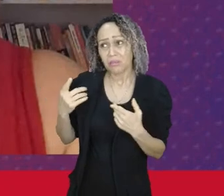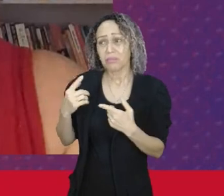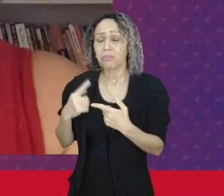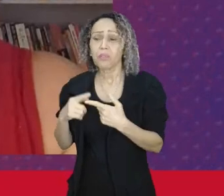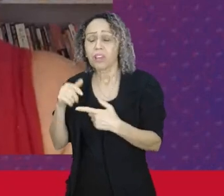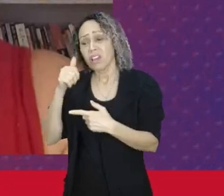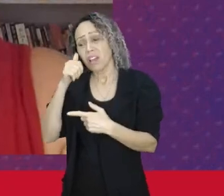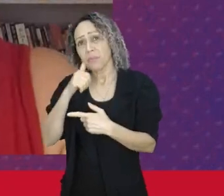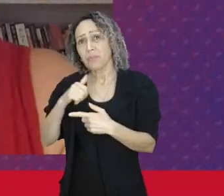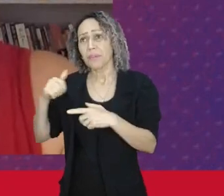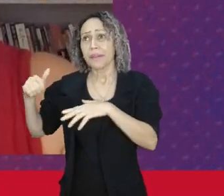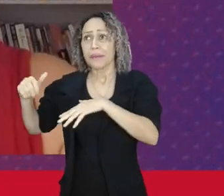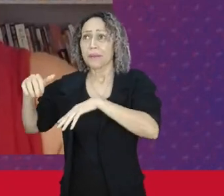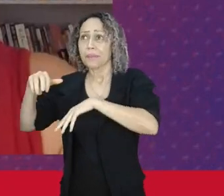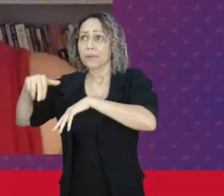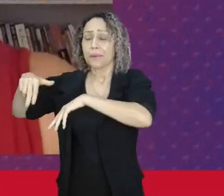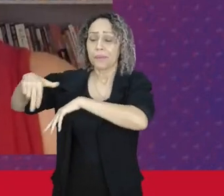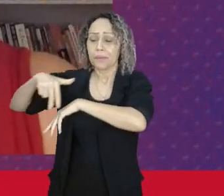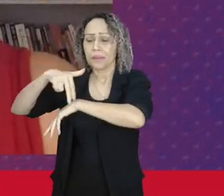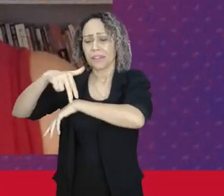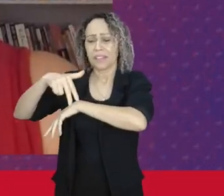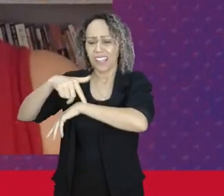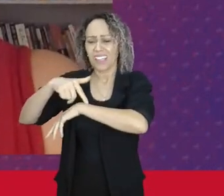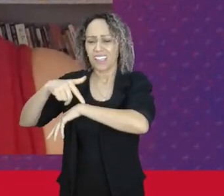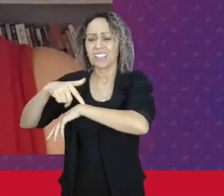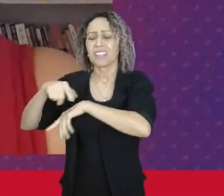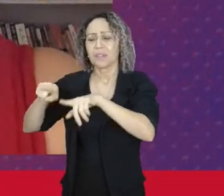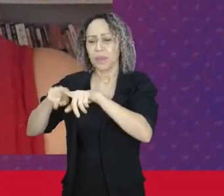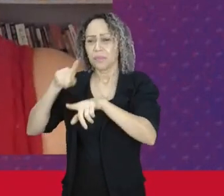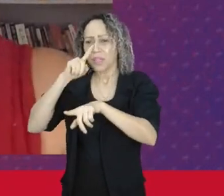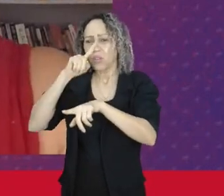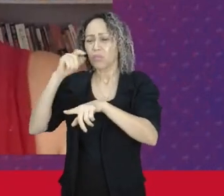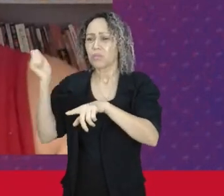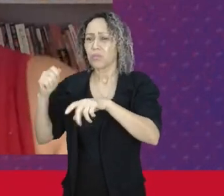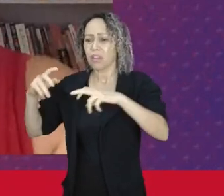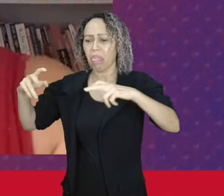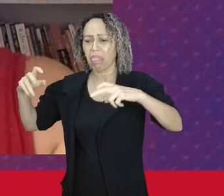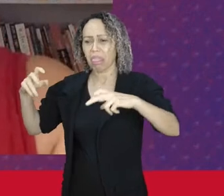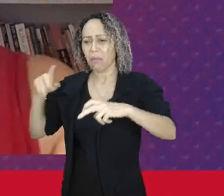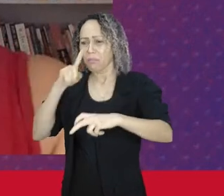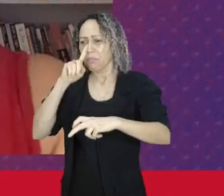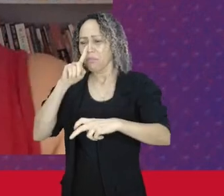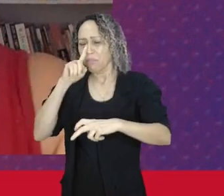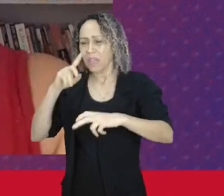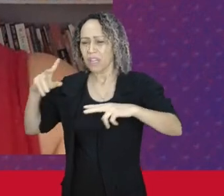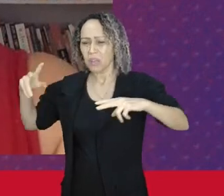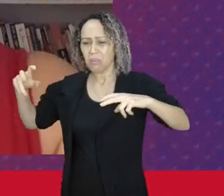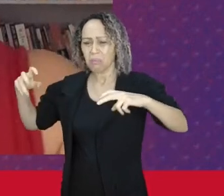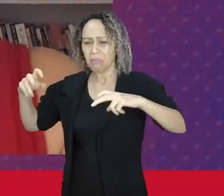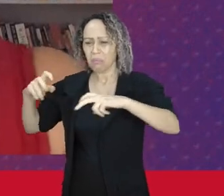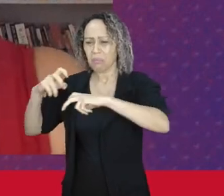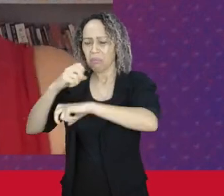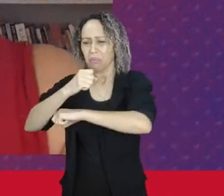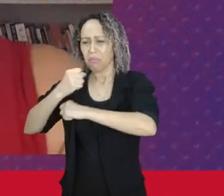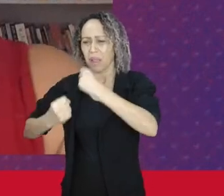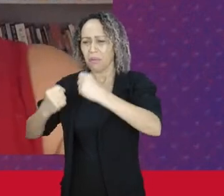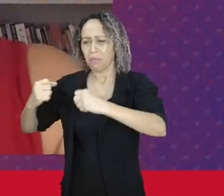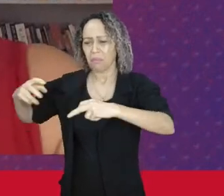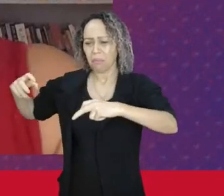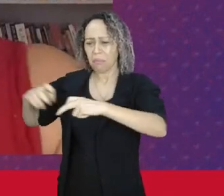de trânsito. Então, todas essas opções fazem com que a